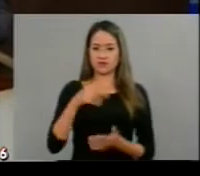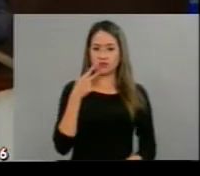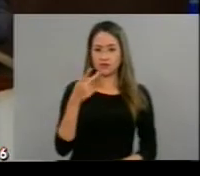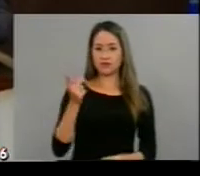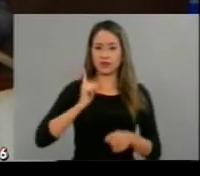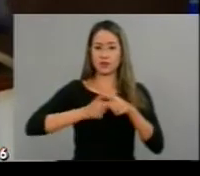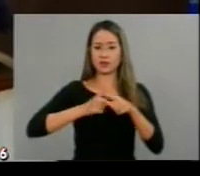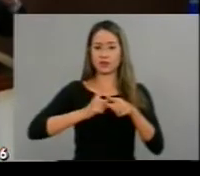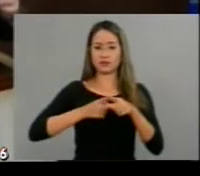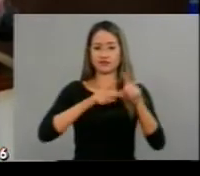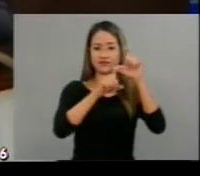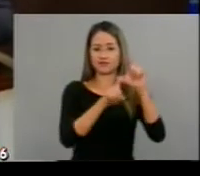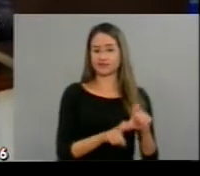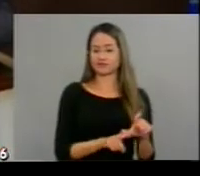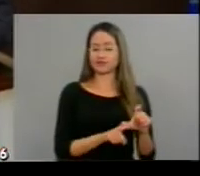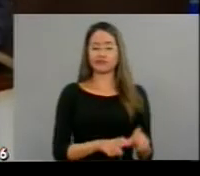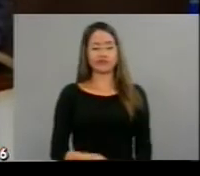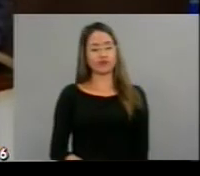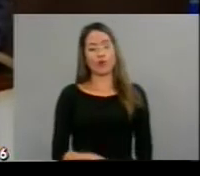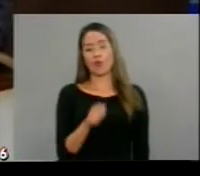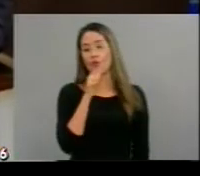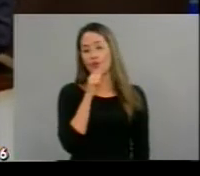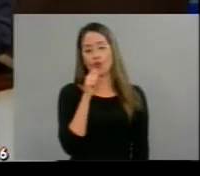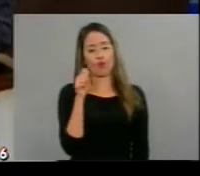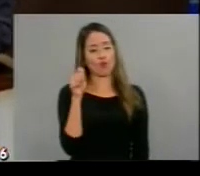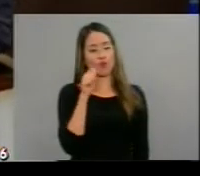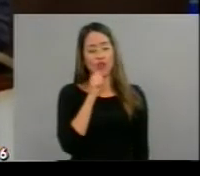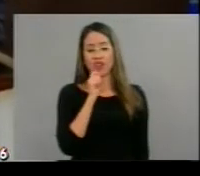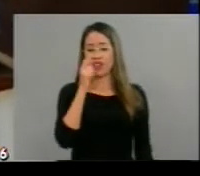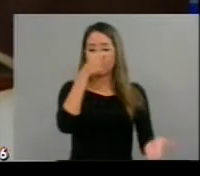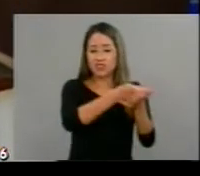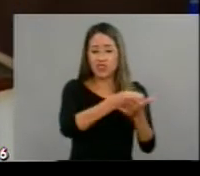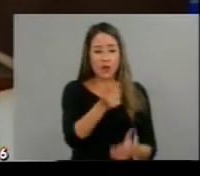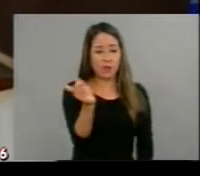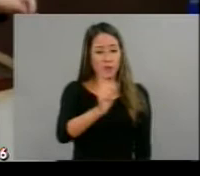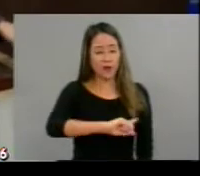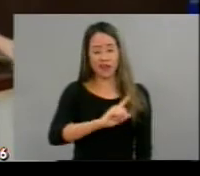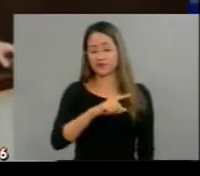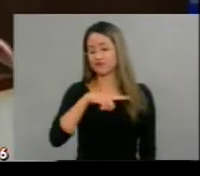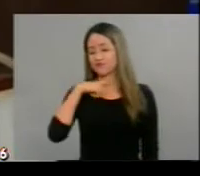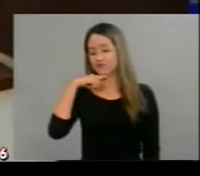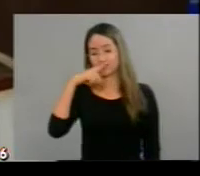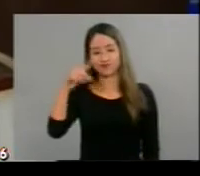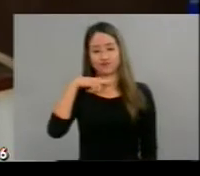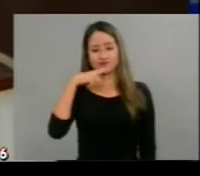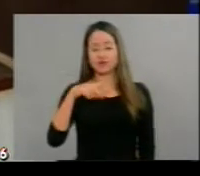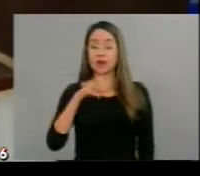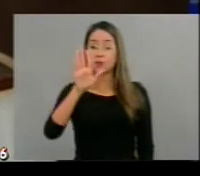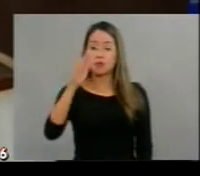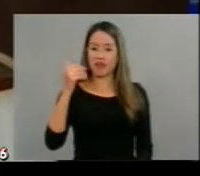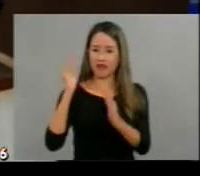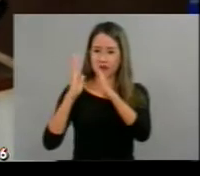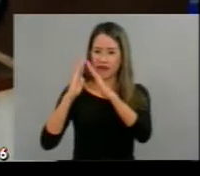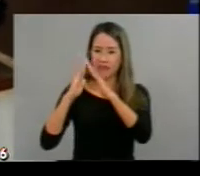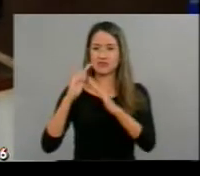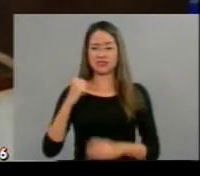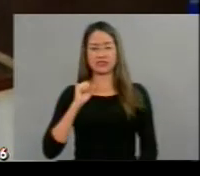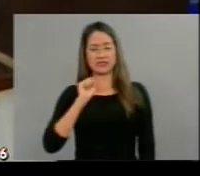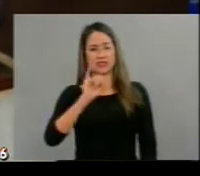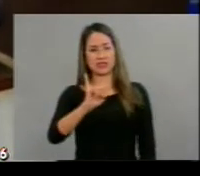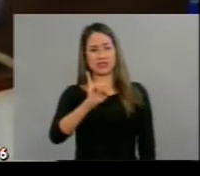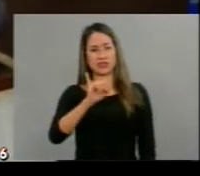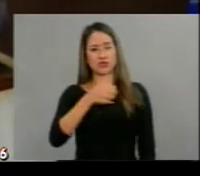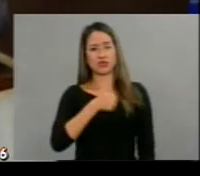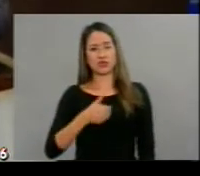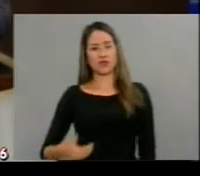podre. Ninguém vai conseguir recuperar isso. Quem está em casa agora deve estar pensando: bem, se o governo vai vender algo